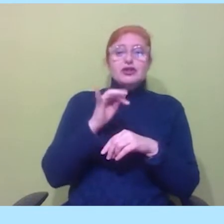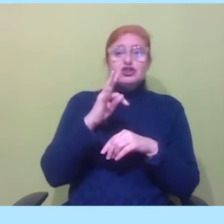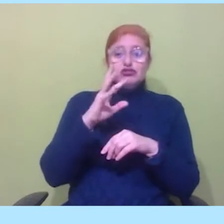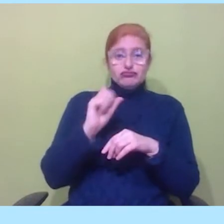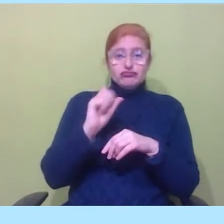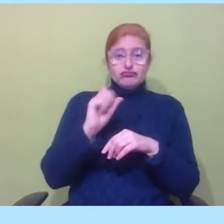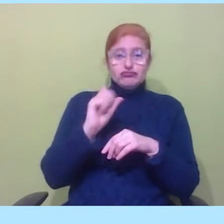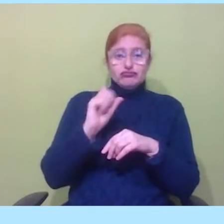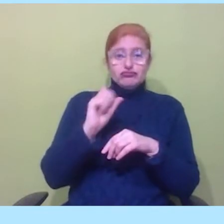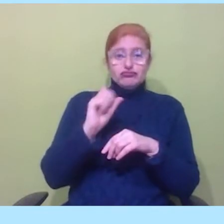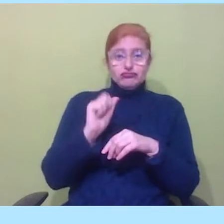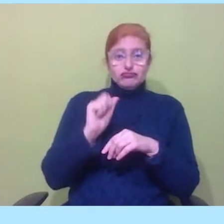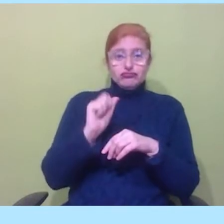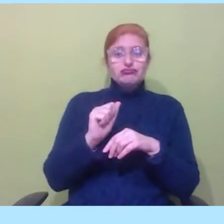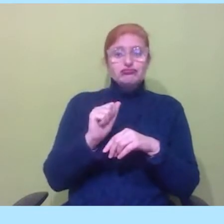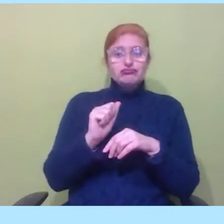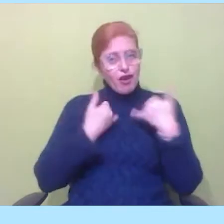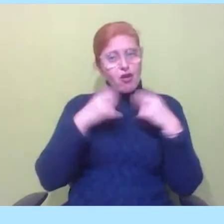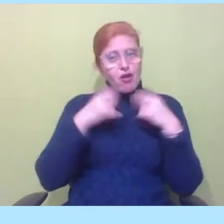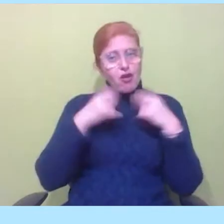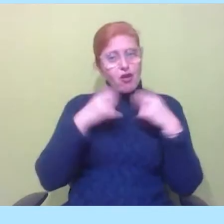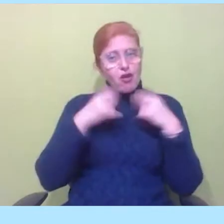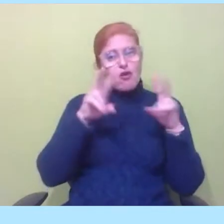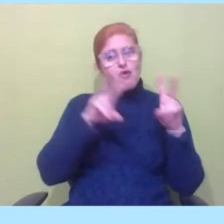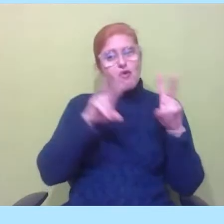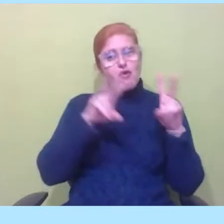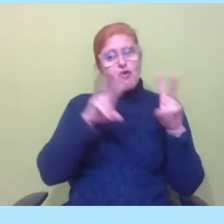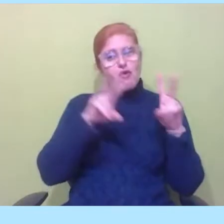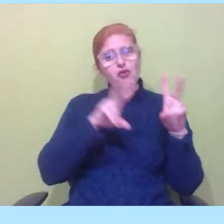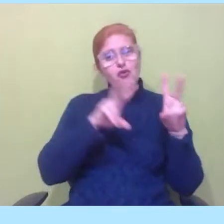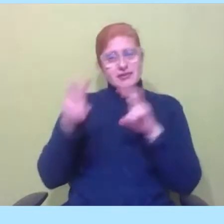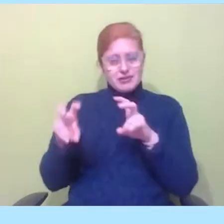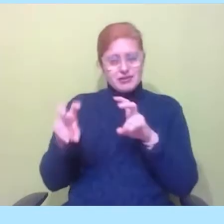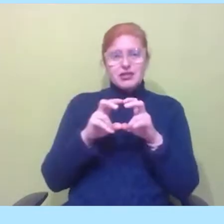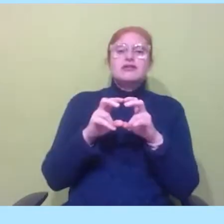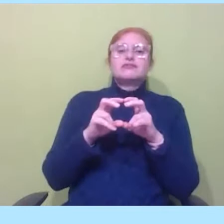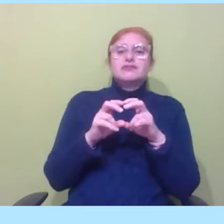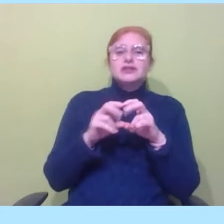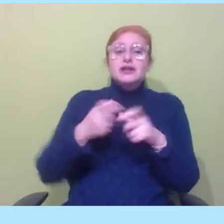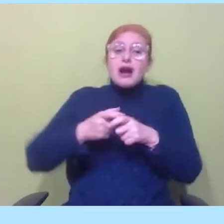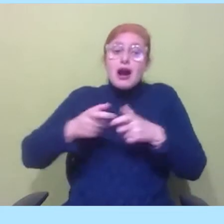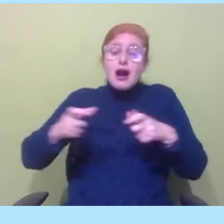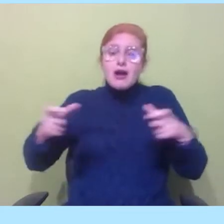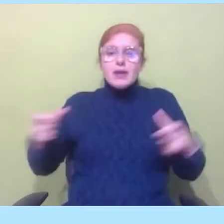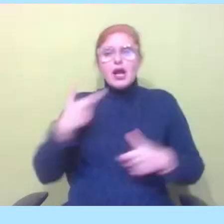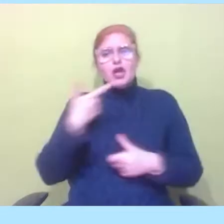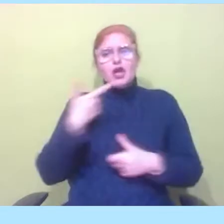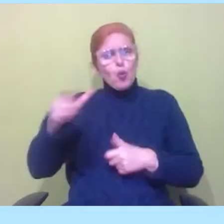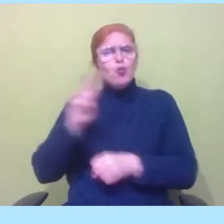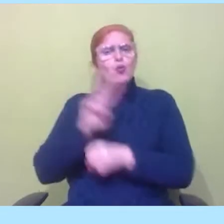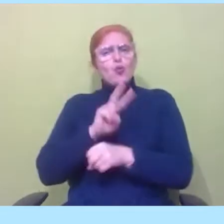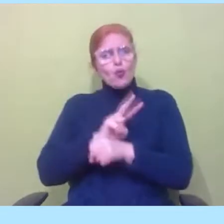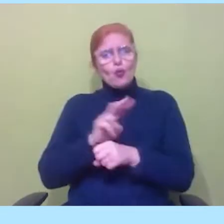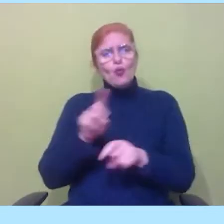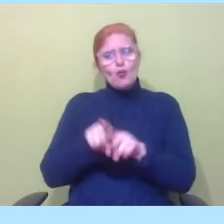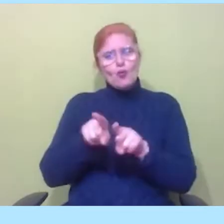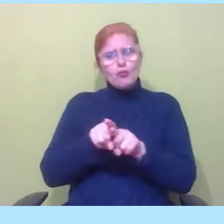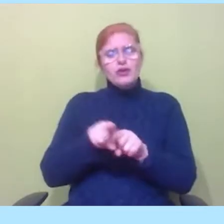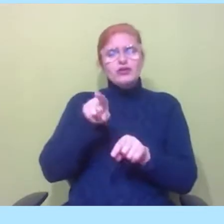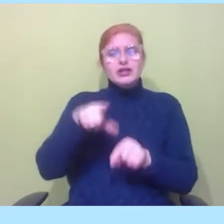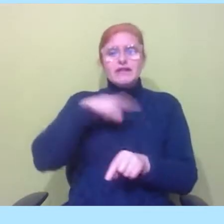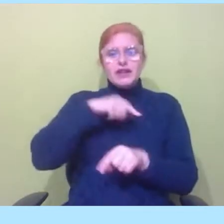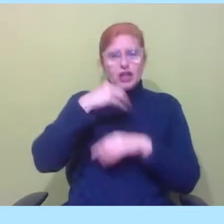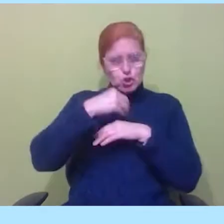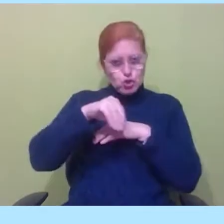questão, né, de estender isso a outros cuidados. Você tem também alguma dica para passar para as